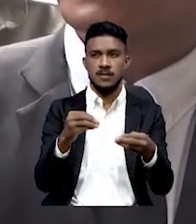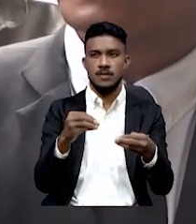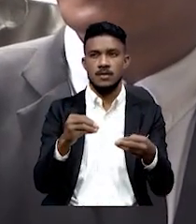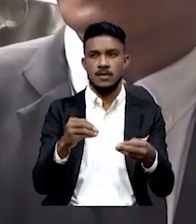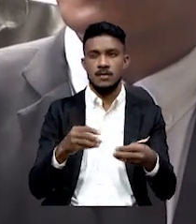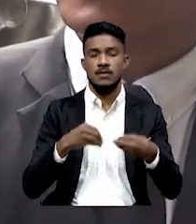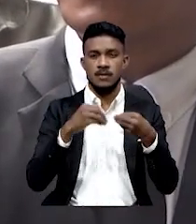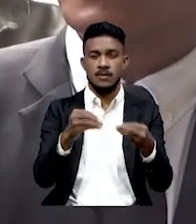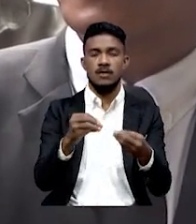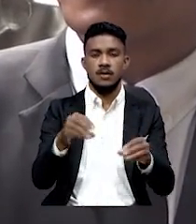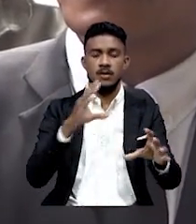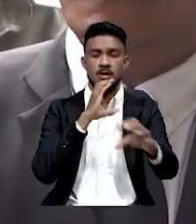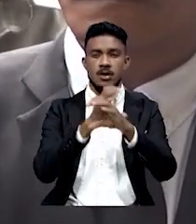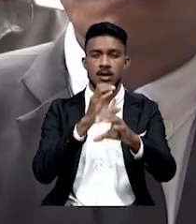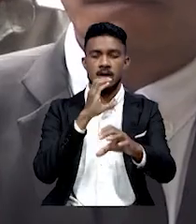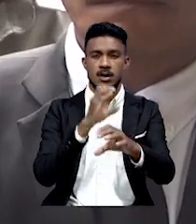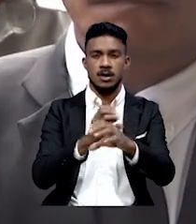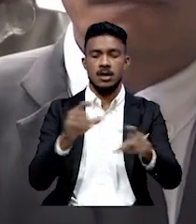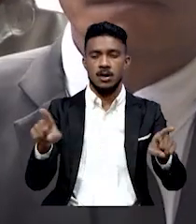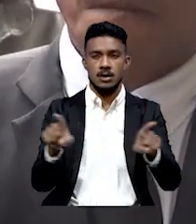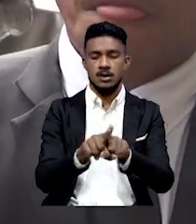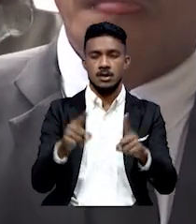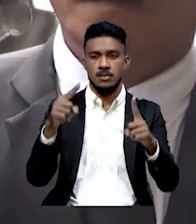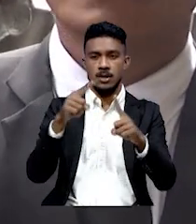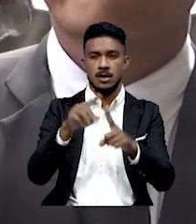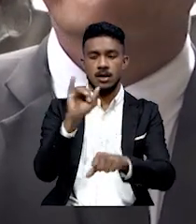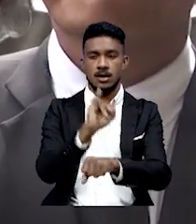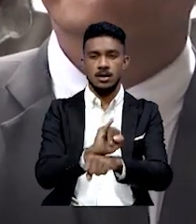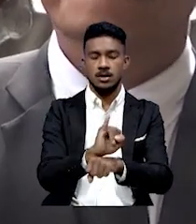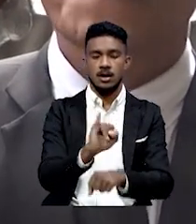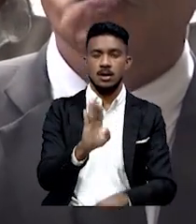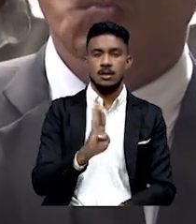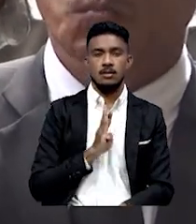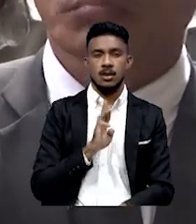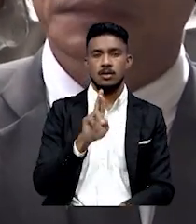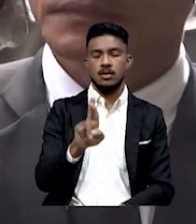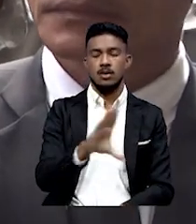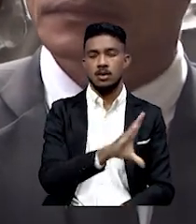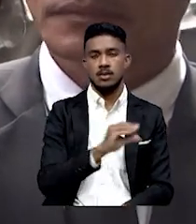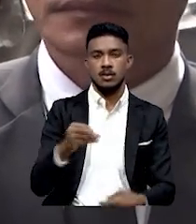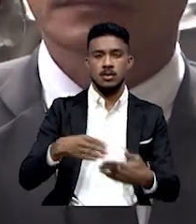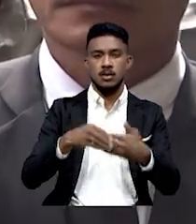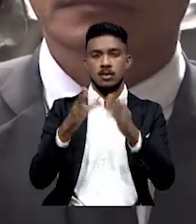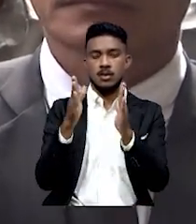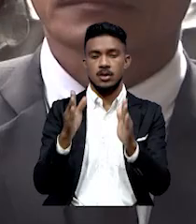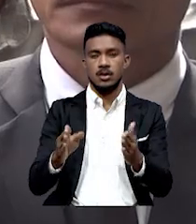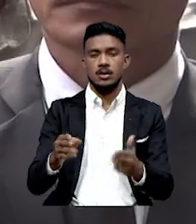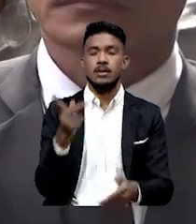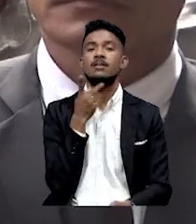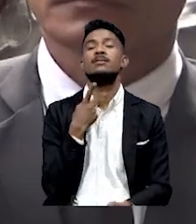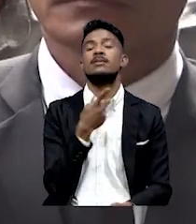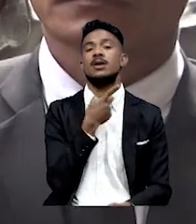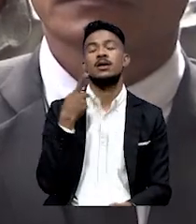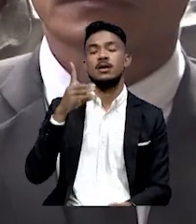oferece careta, viatura e demos a nessa, vai à paróquia de Cora, por liderança Padre Domingos Mabeira.